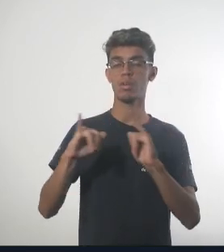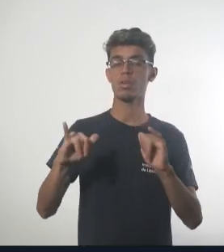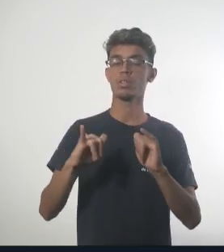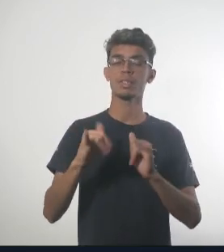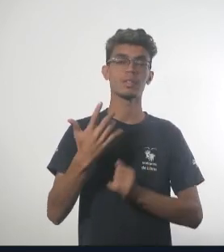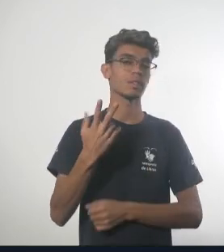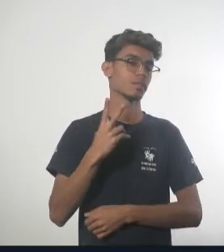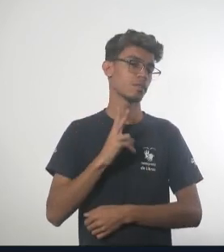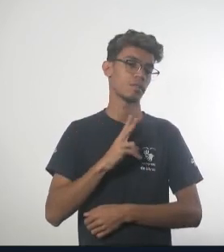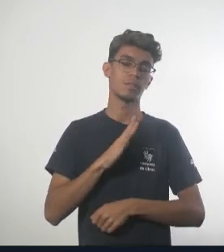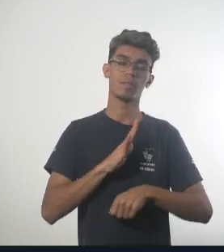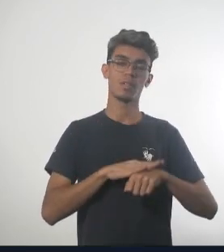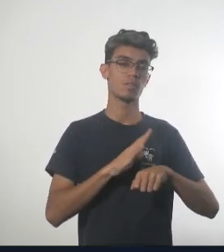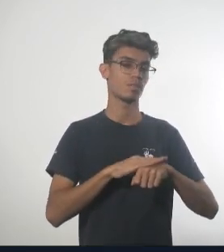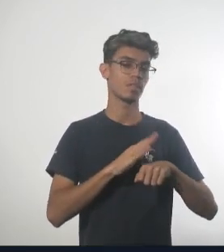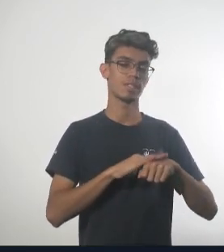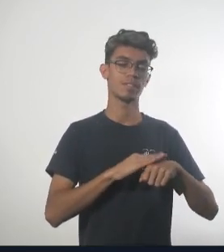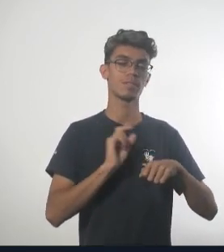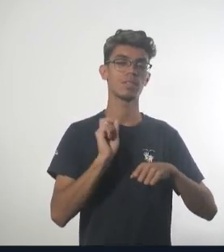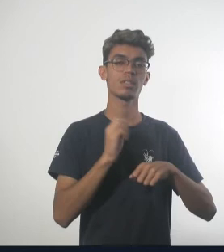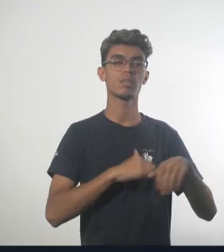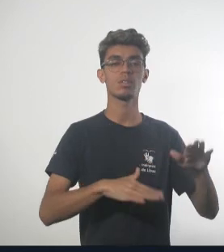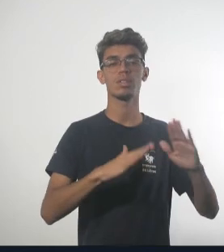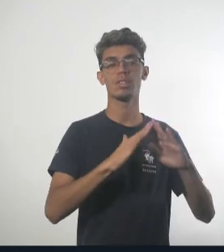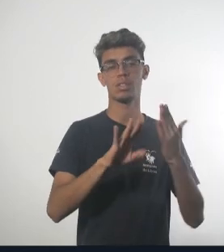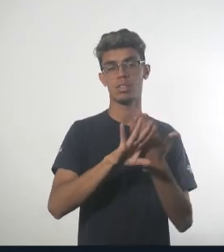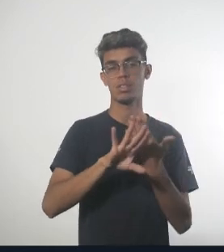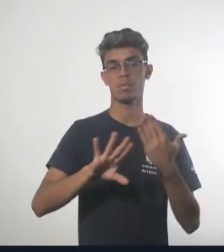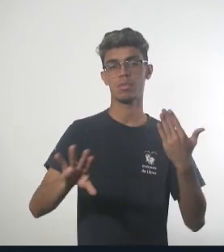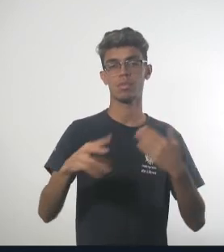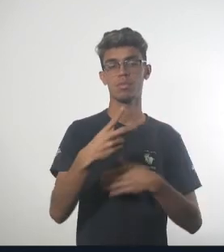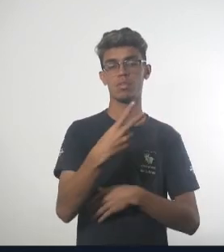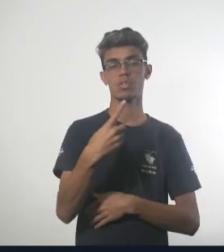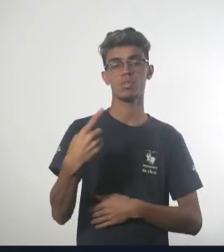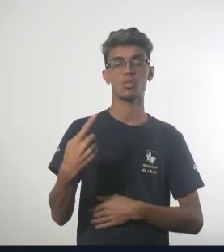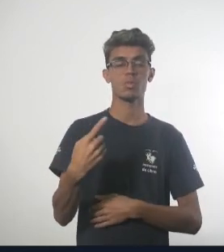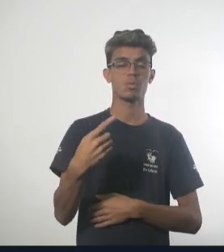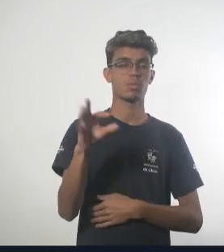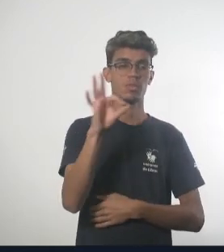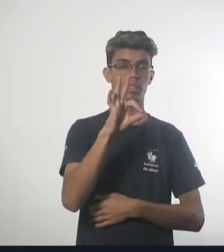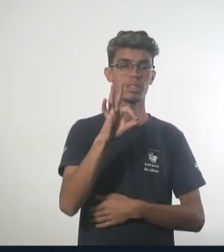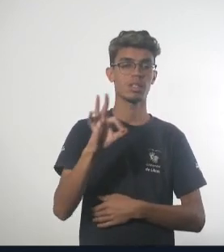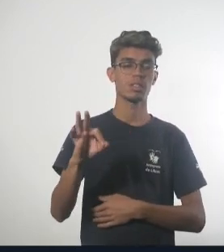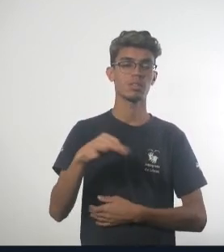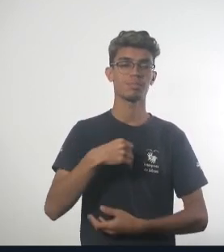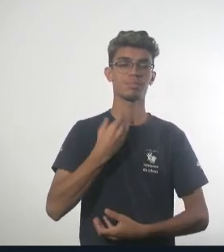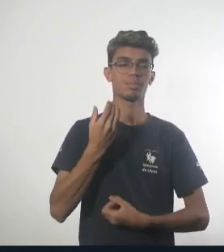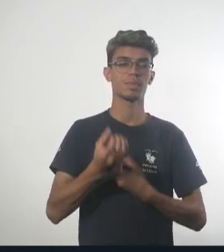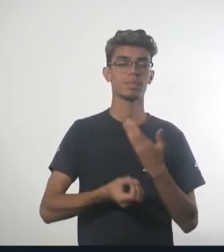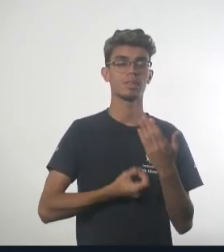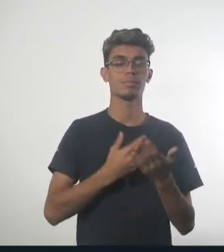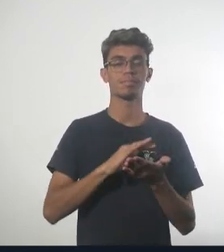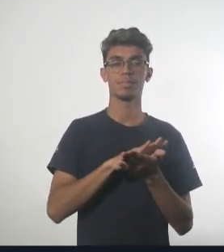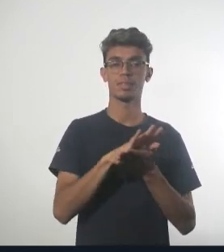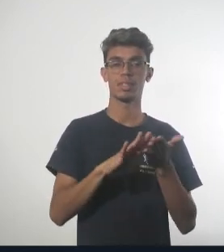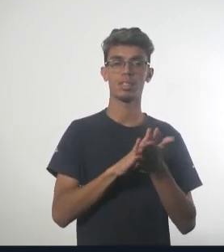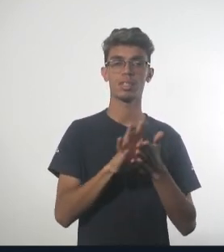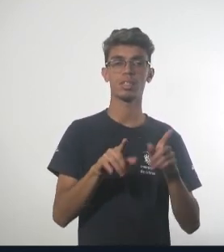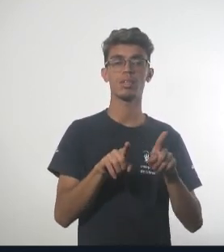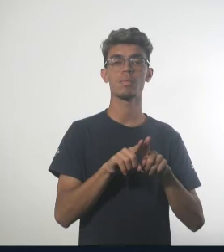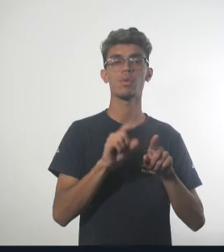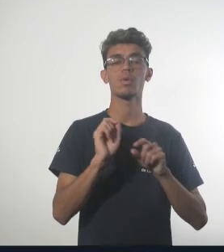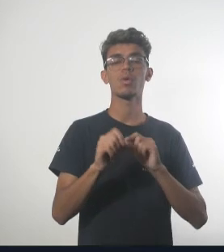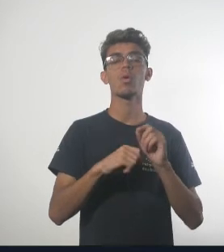quarentena e tivemos aí 21% sem informação em relação ao status dessa quarentena. Investigamos também